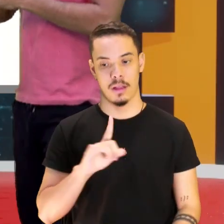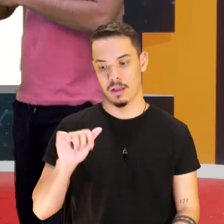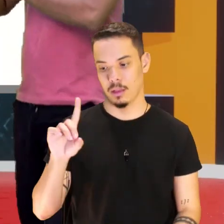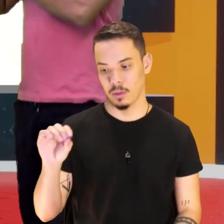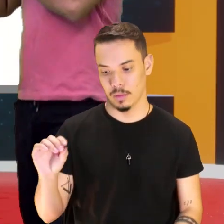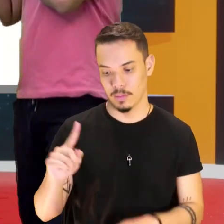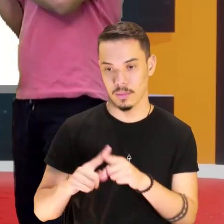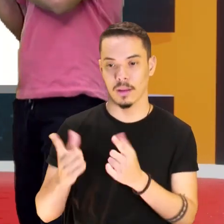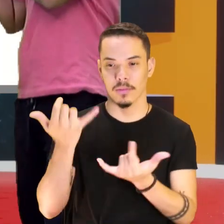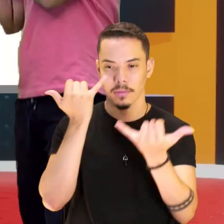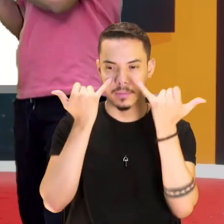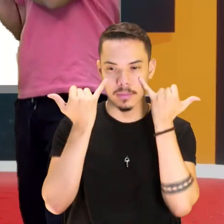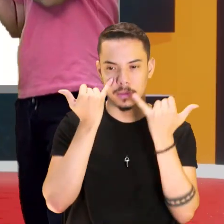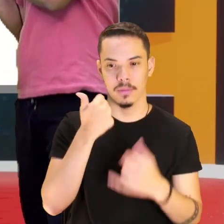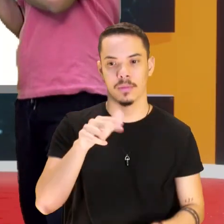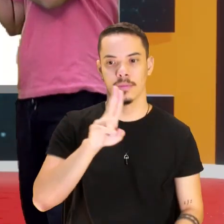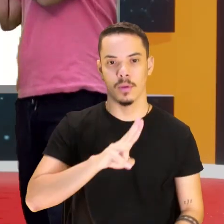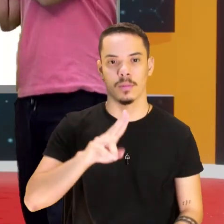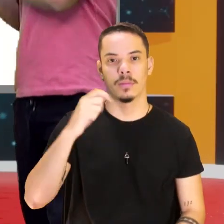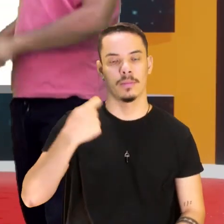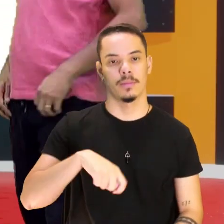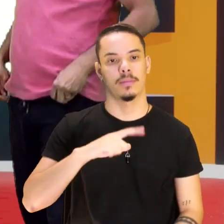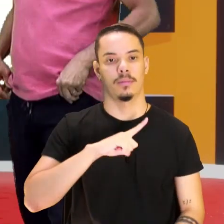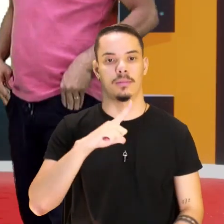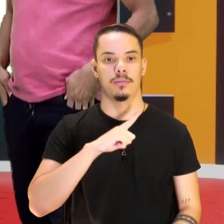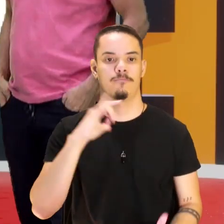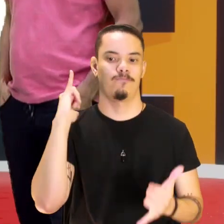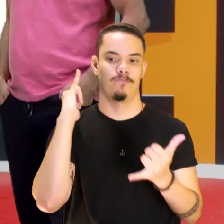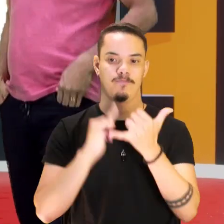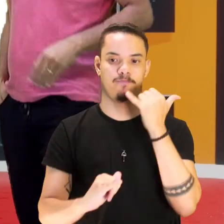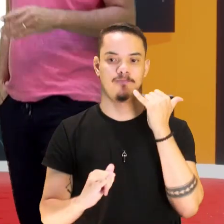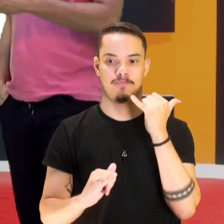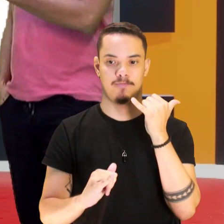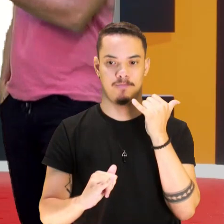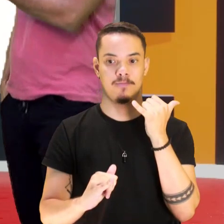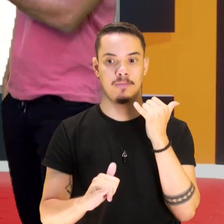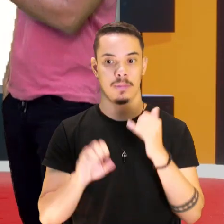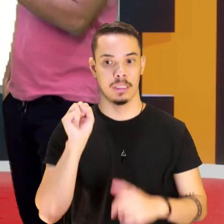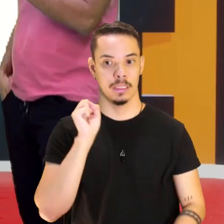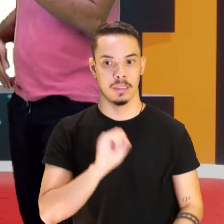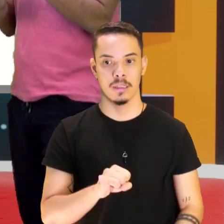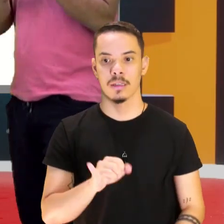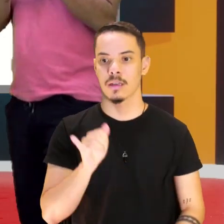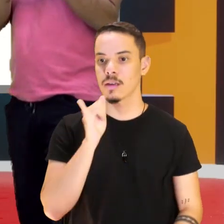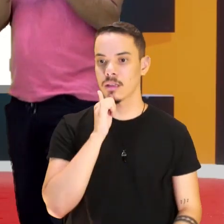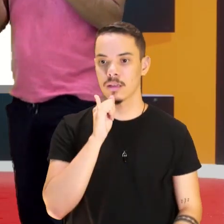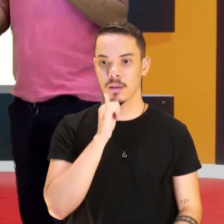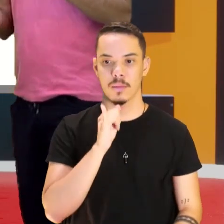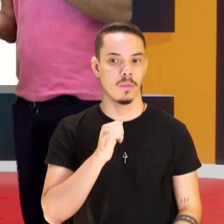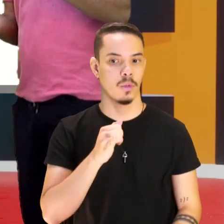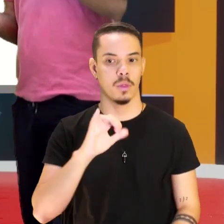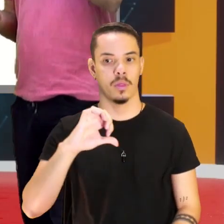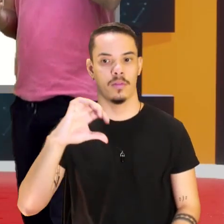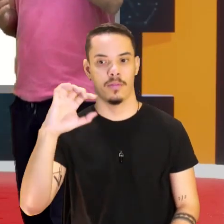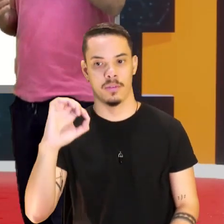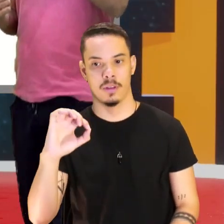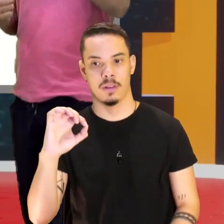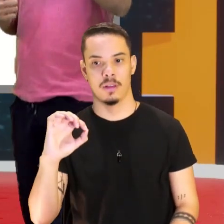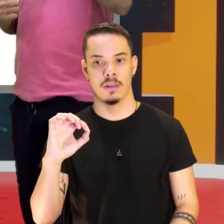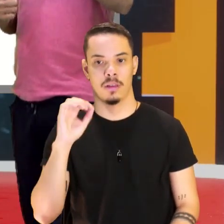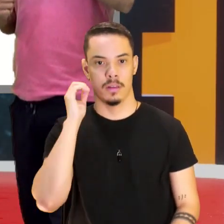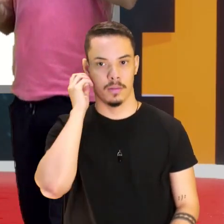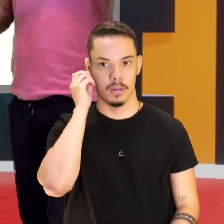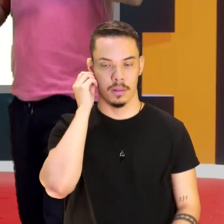na informação, os ângulos têm que ser semelhantes, tá? Se eu tenho um triângulo retângulo que tem 90, 30 e